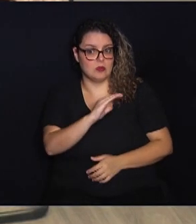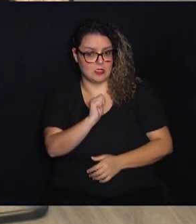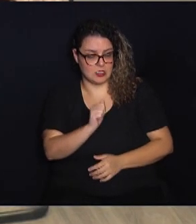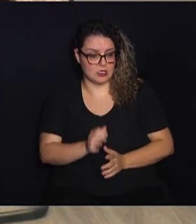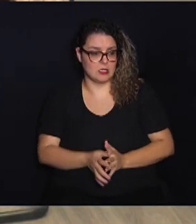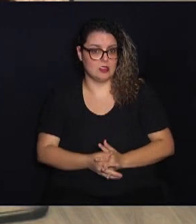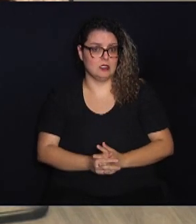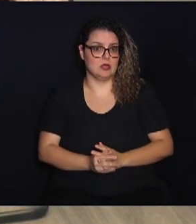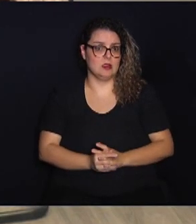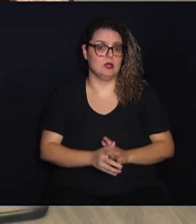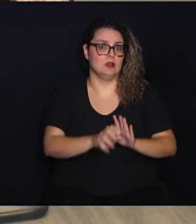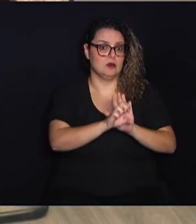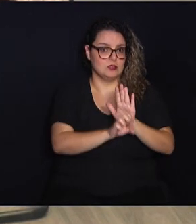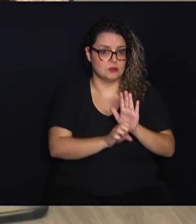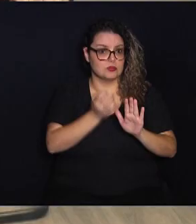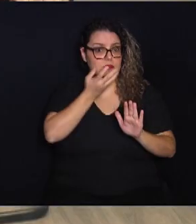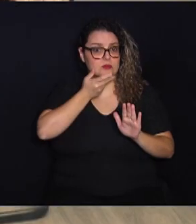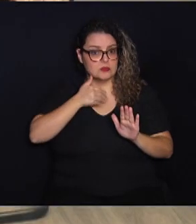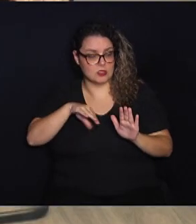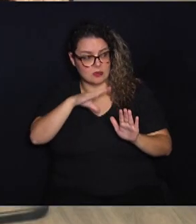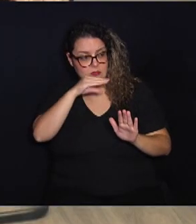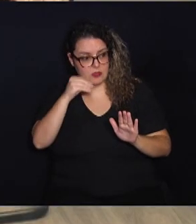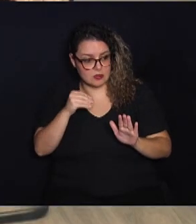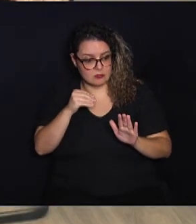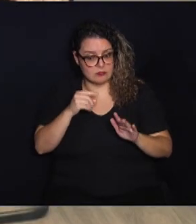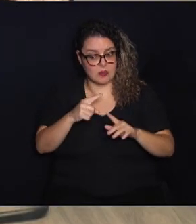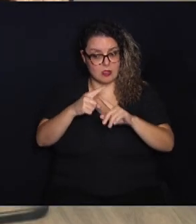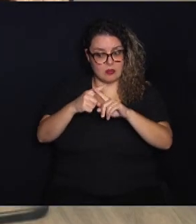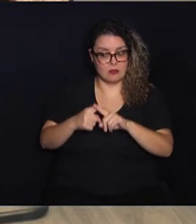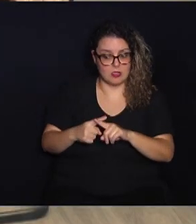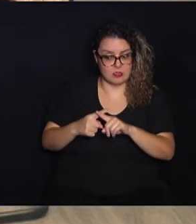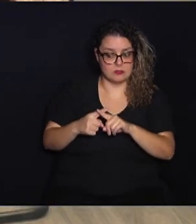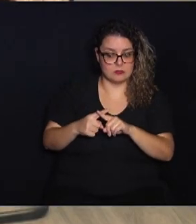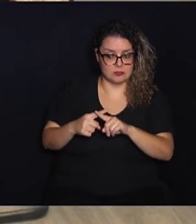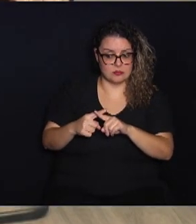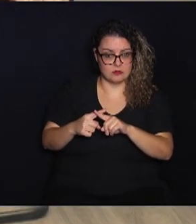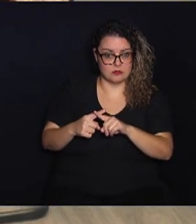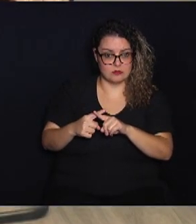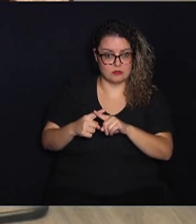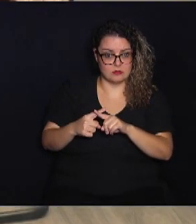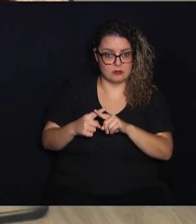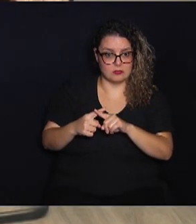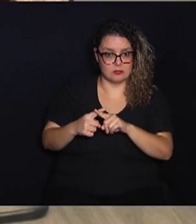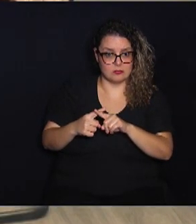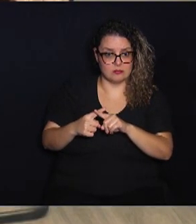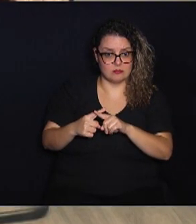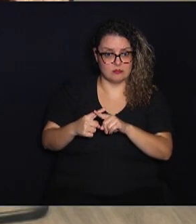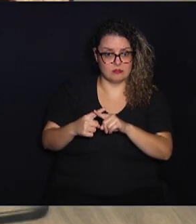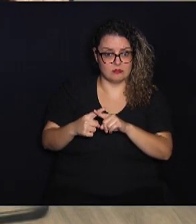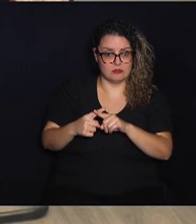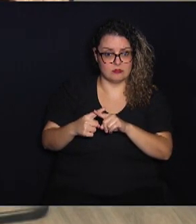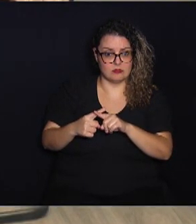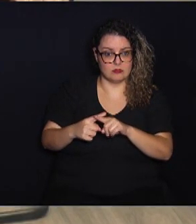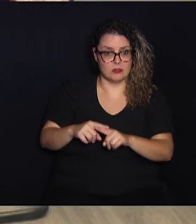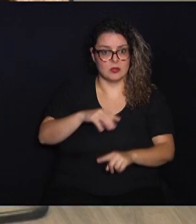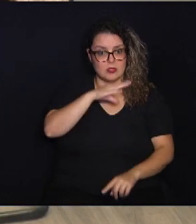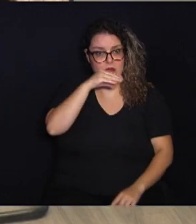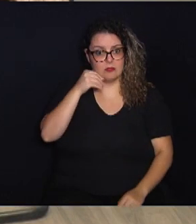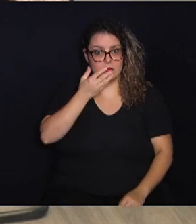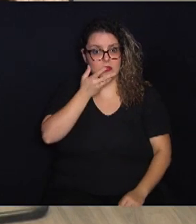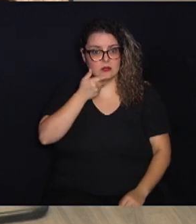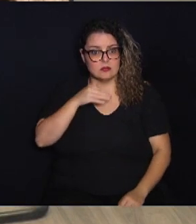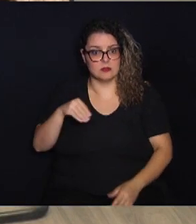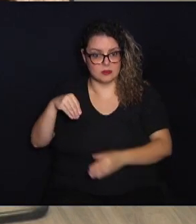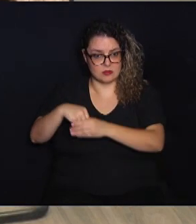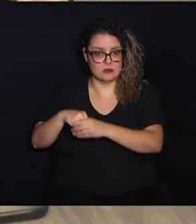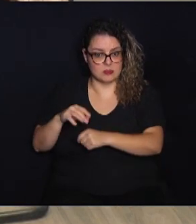que é o Estatuto da Criança e do Adolescente, versus a inserção do adolescente e da criança na